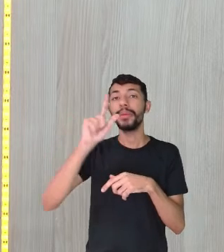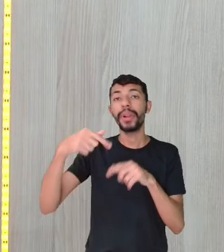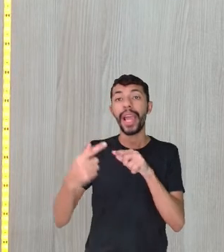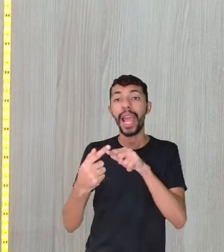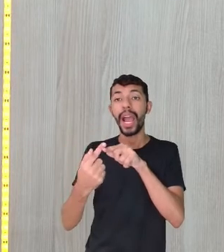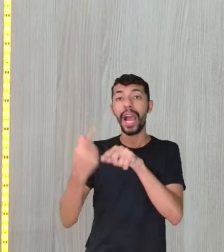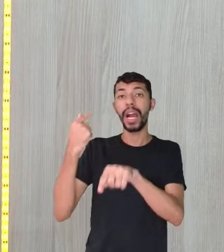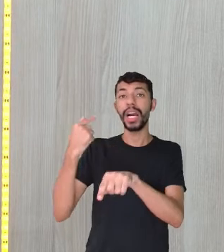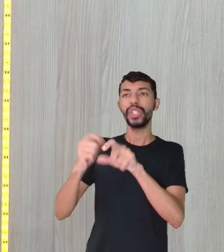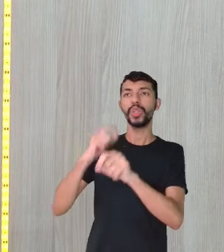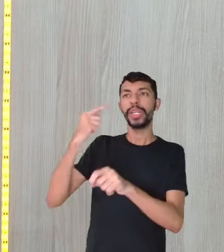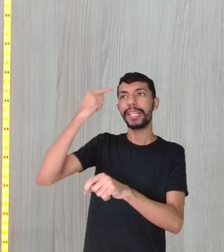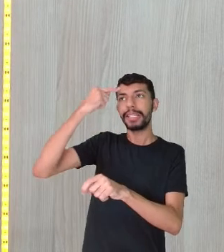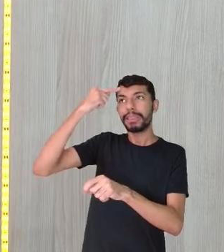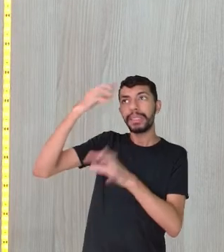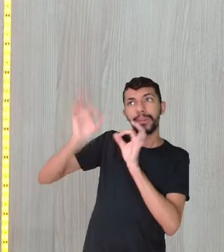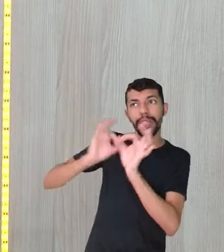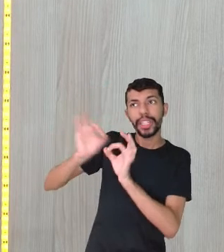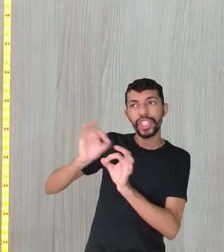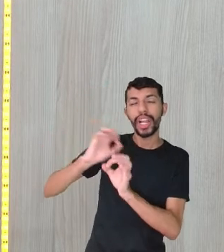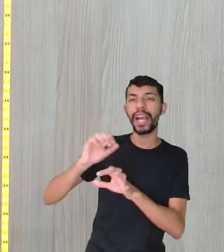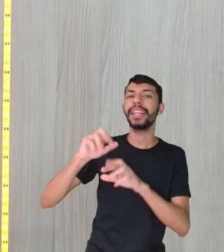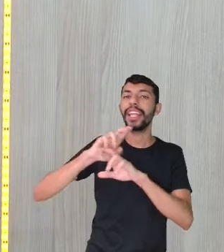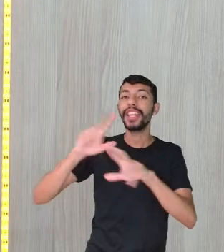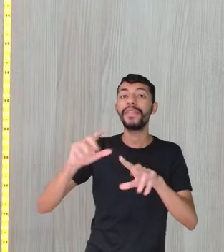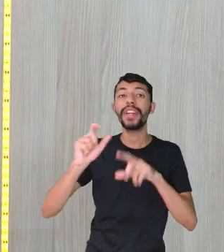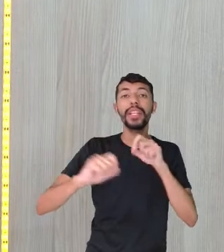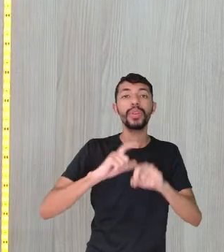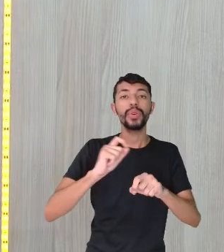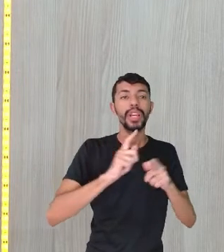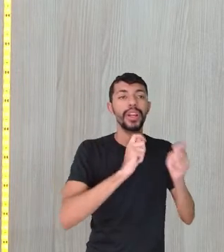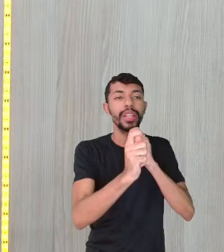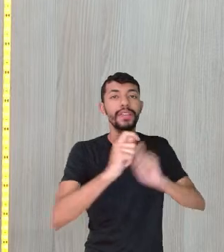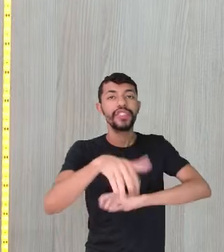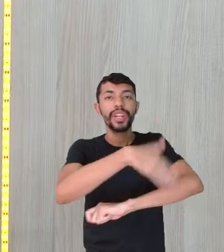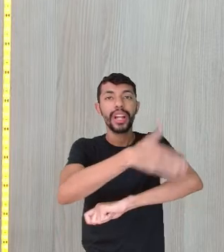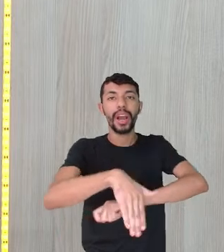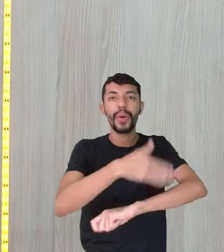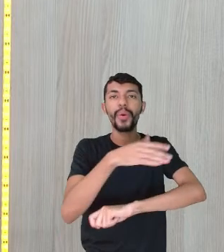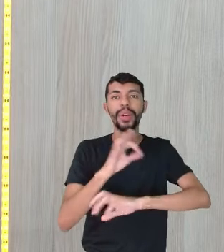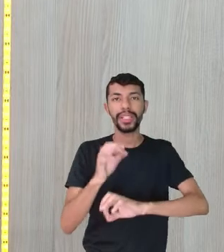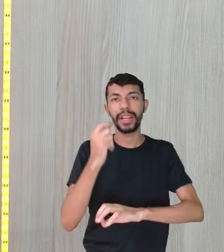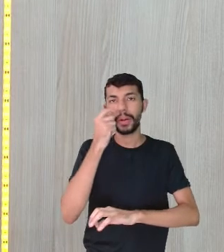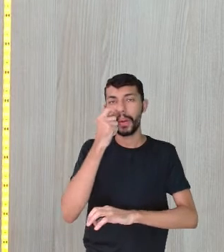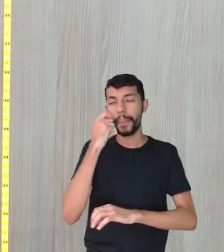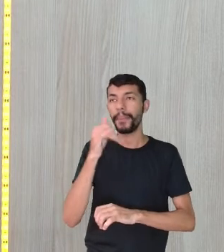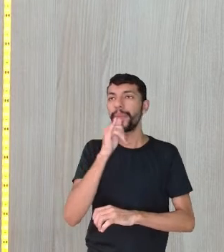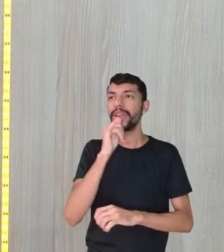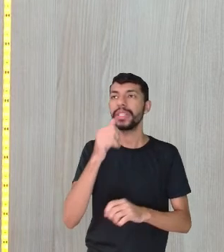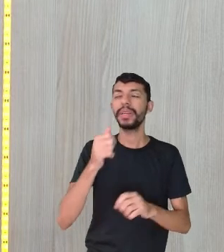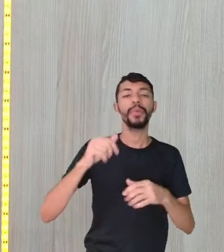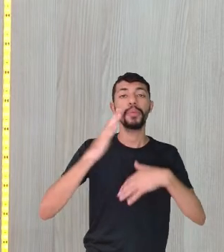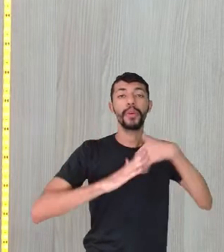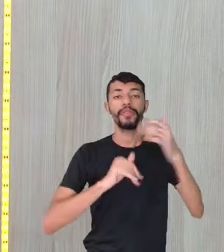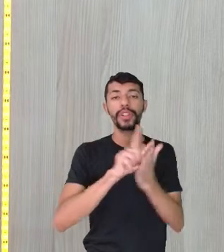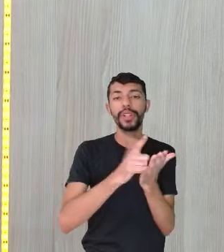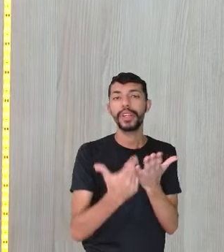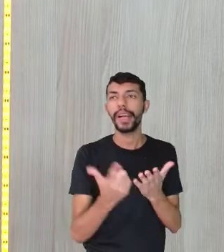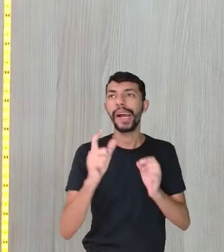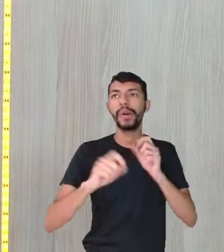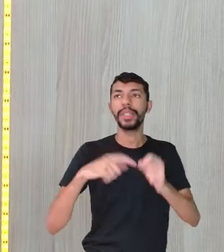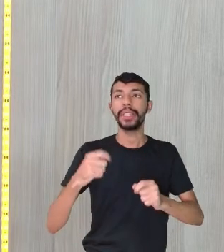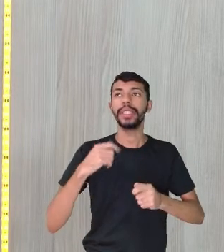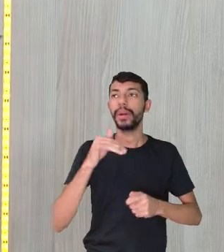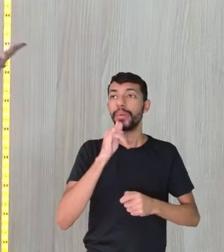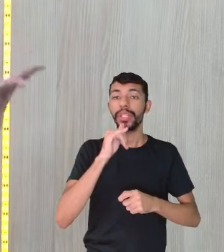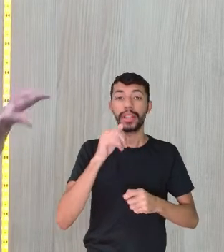é coletada na rua, né? Por exemplo, como você estava falando de um jornalista que está ali no momento, no calor da